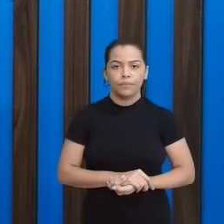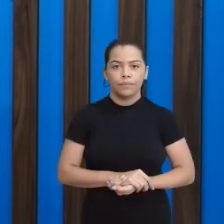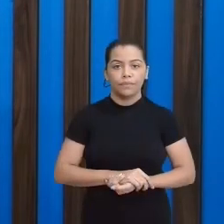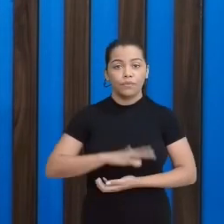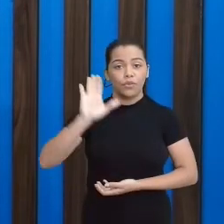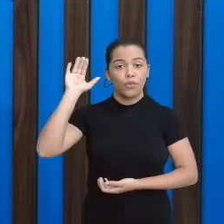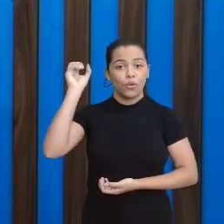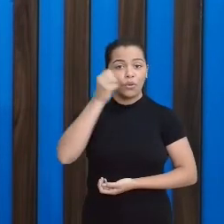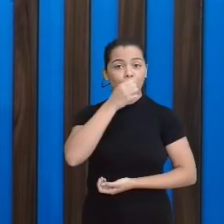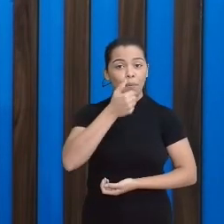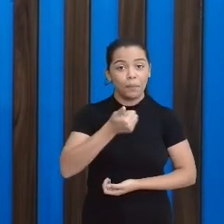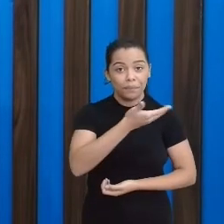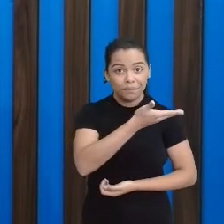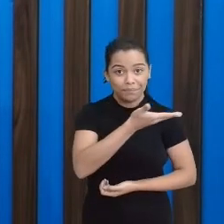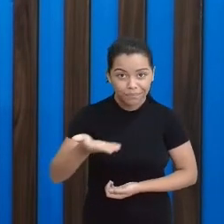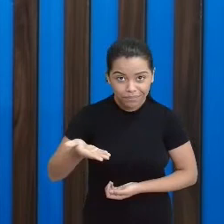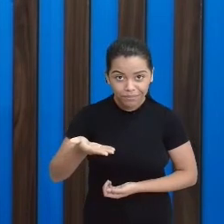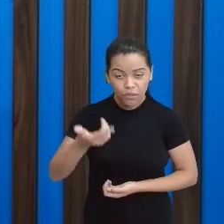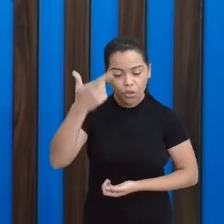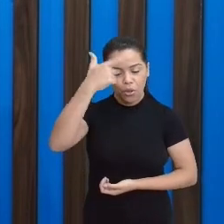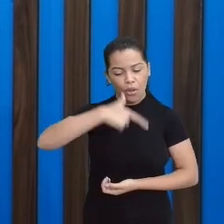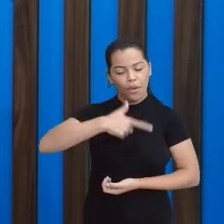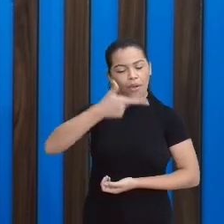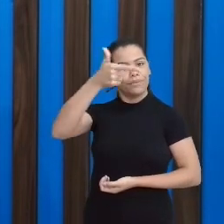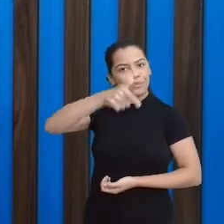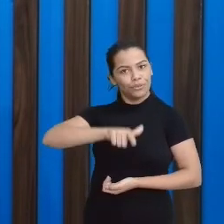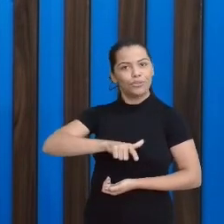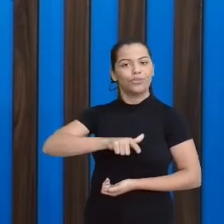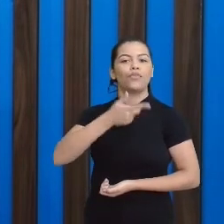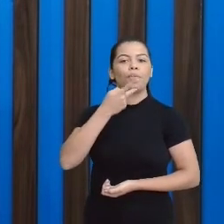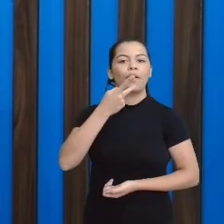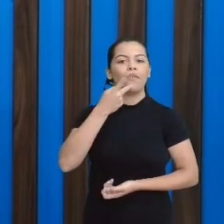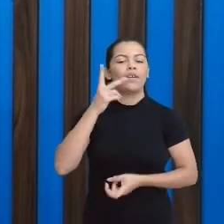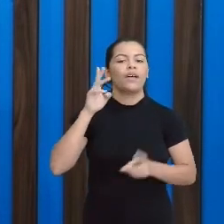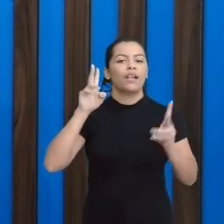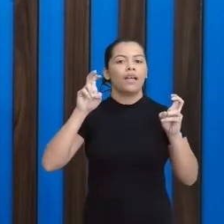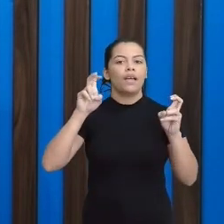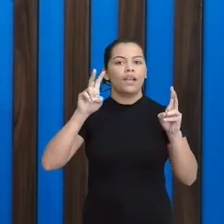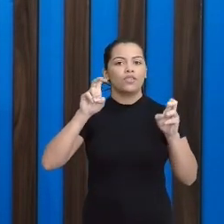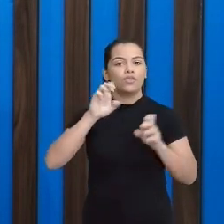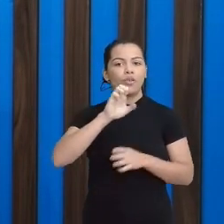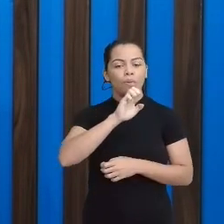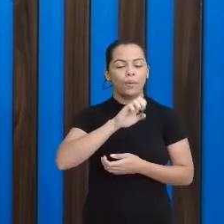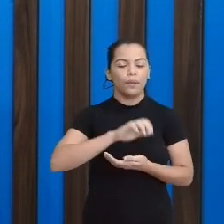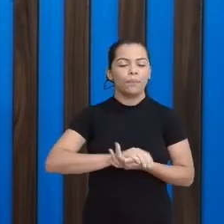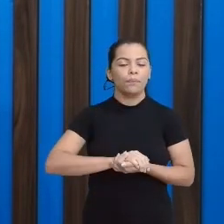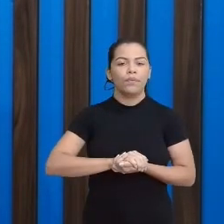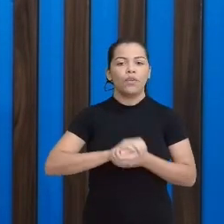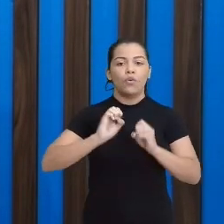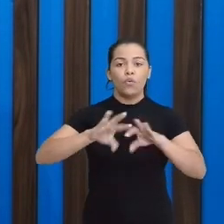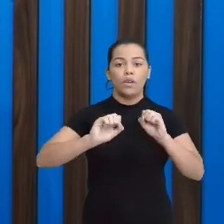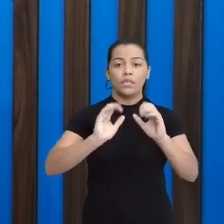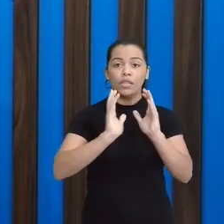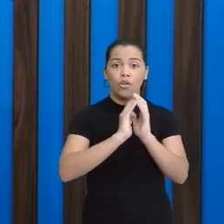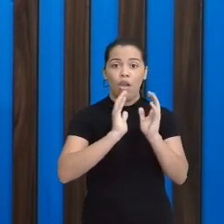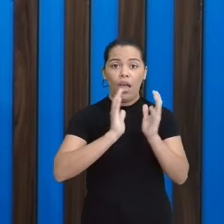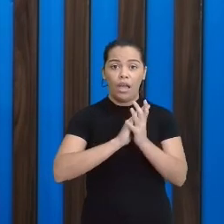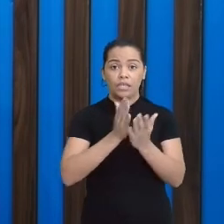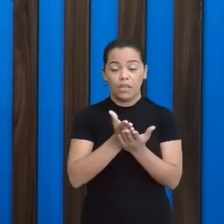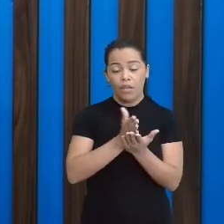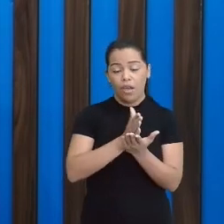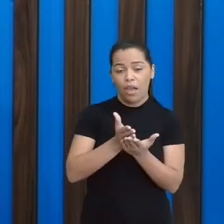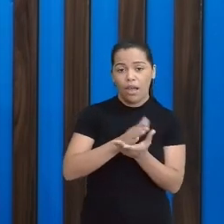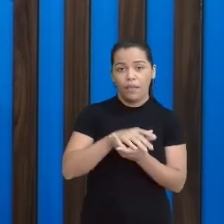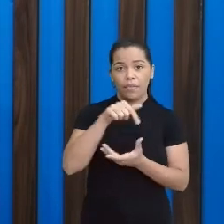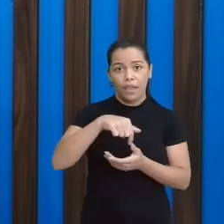Olá, tudo bem com vocês? Estou aqui novamente para falar do Educa Recife, o programa de ensino híbrido da Prefeitura do Recife.